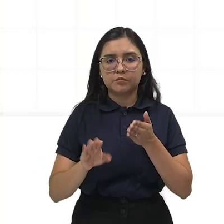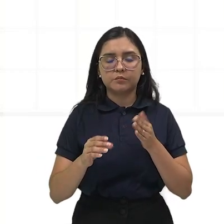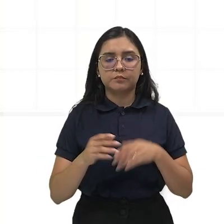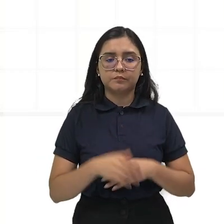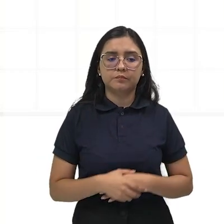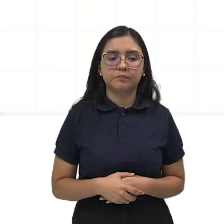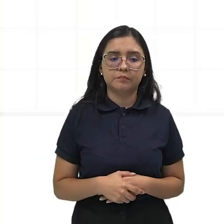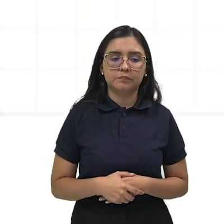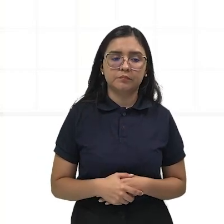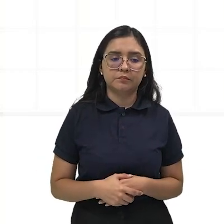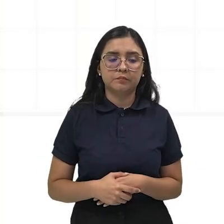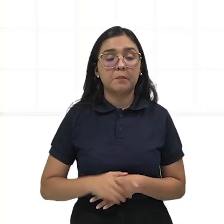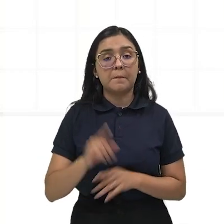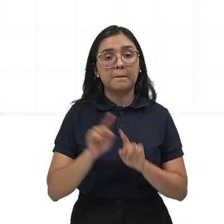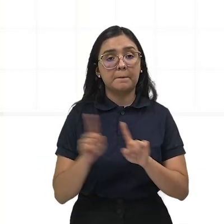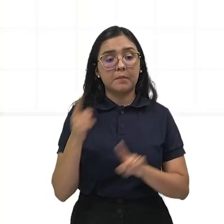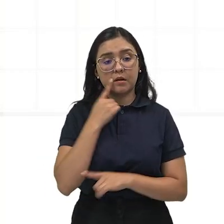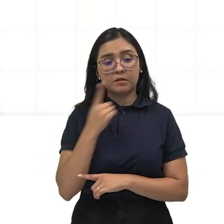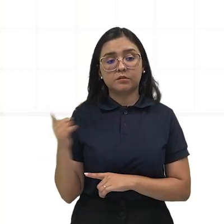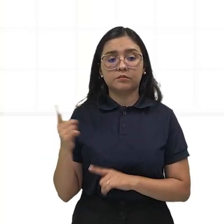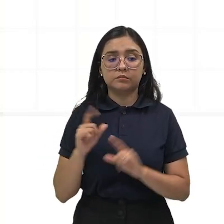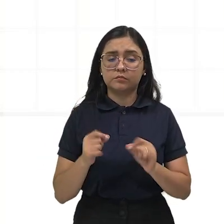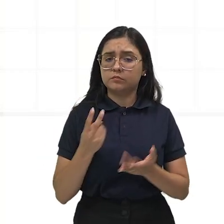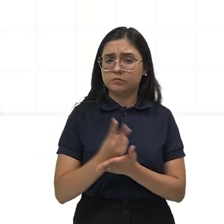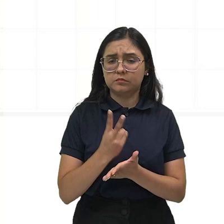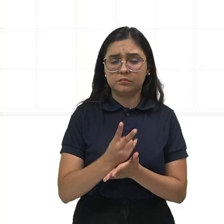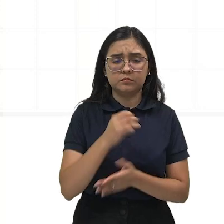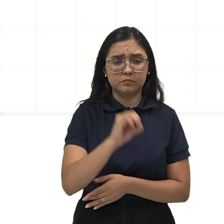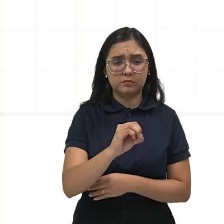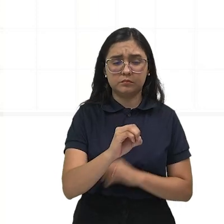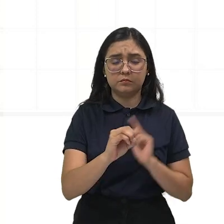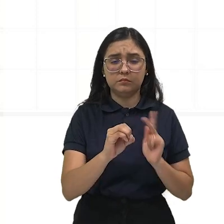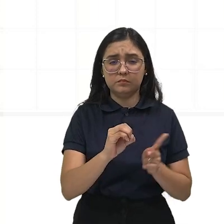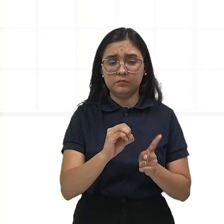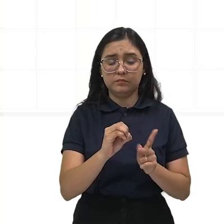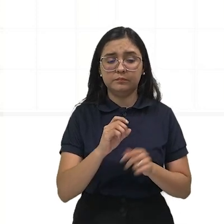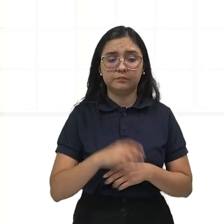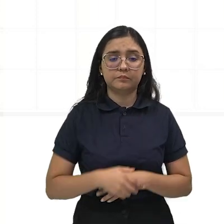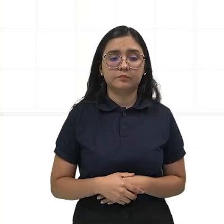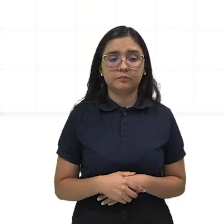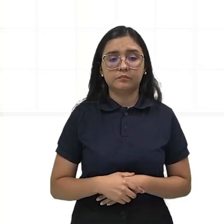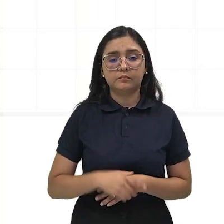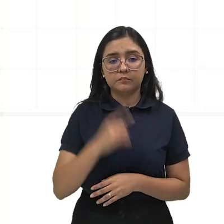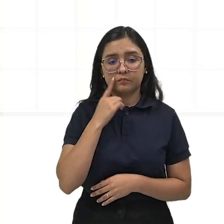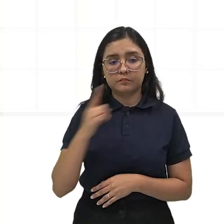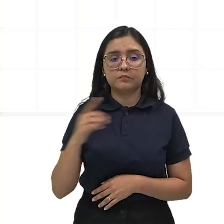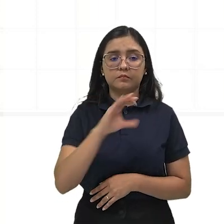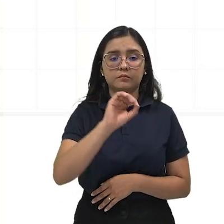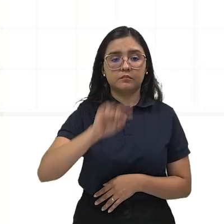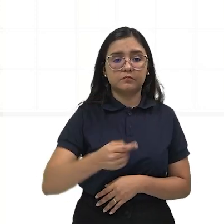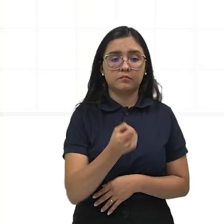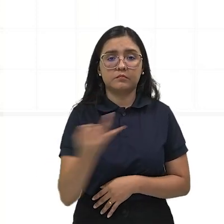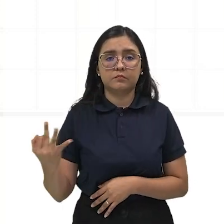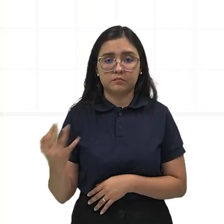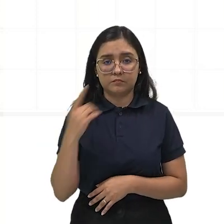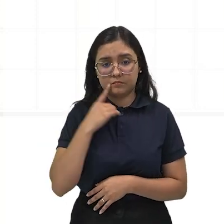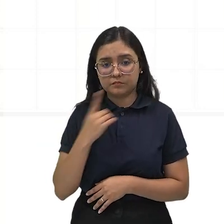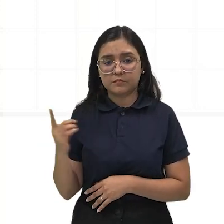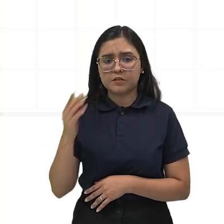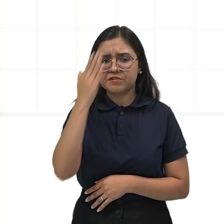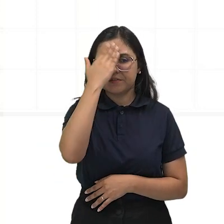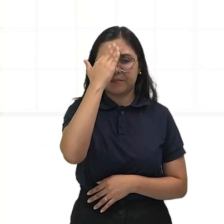e preenchemos com 0, nesse caso, vai ficar do mesmo jeito. Tá aqui, a parte decimal é tudo isso aqui, ó. Mas